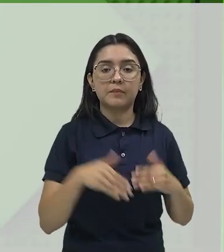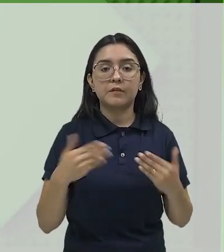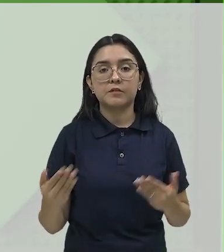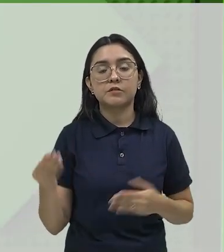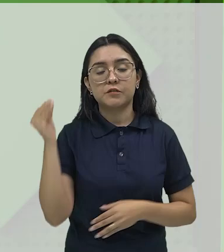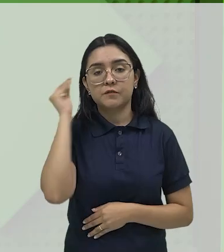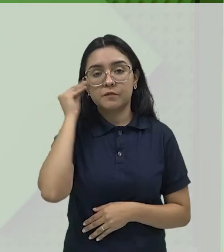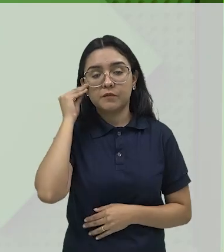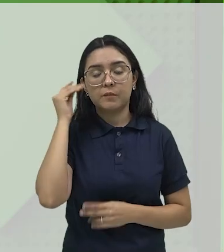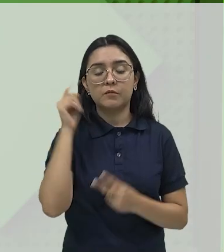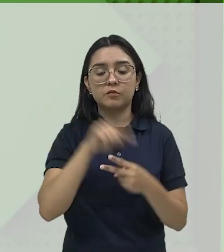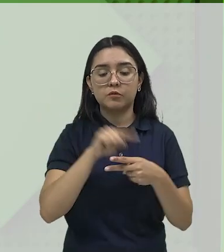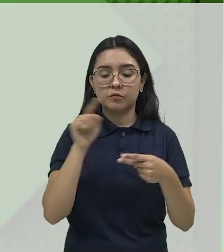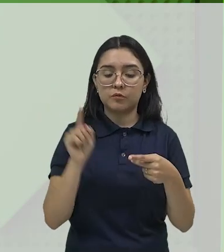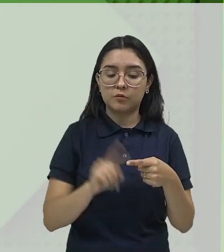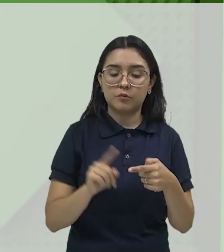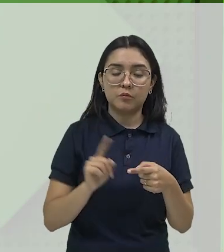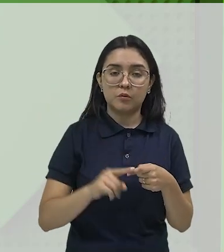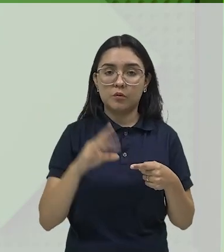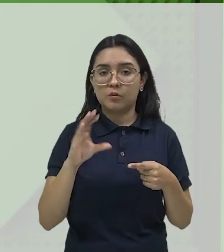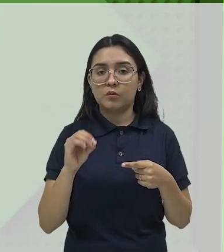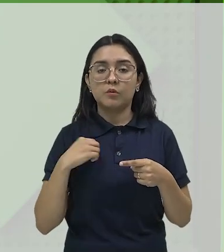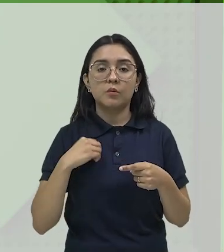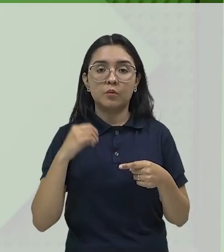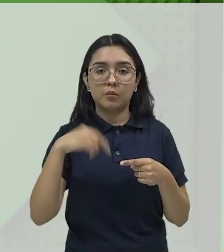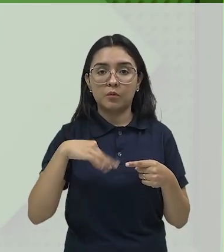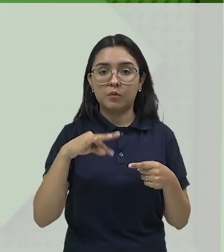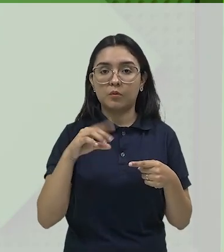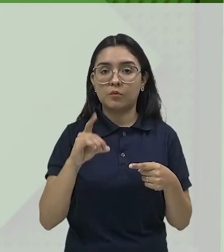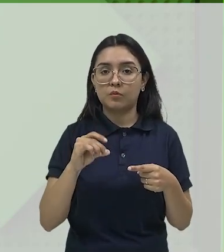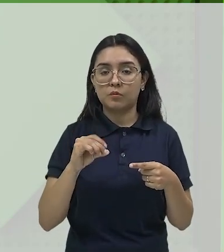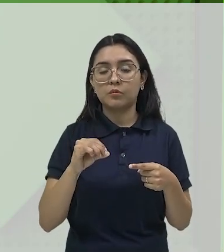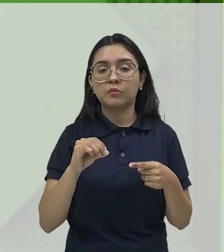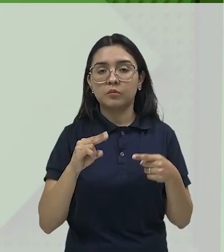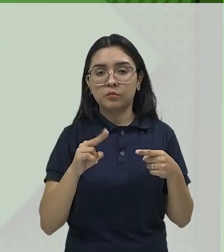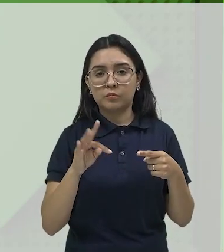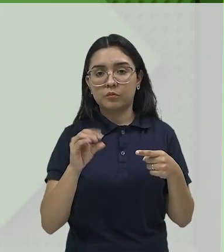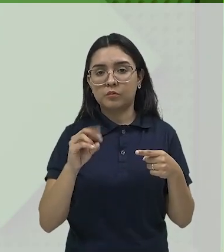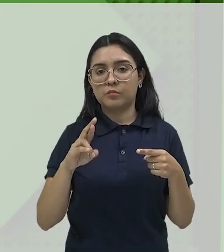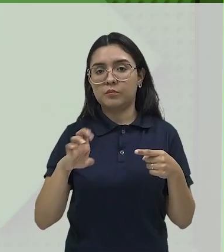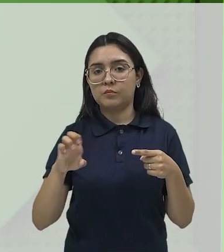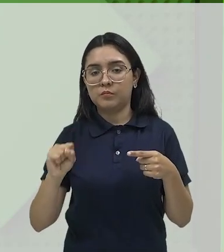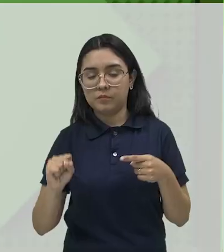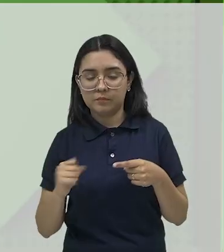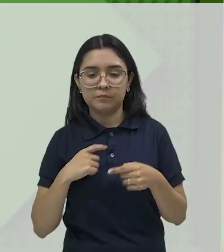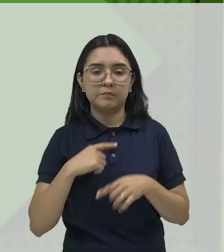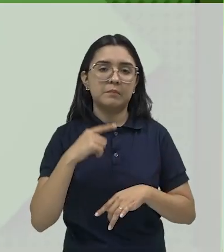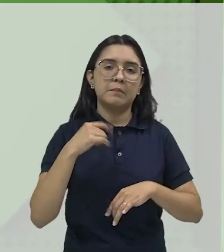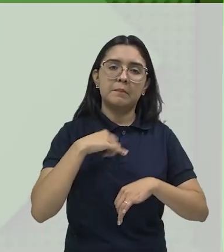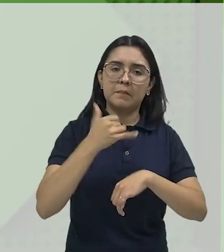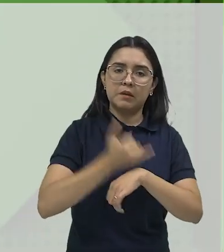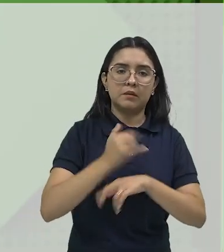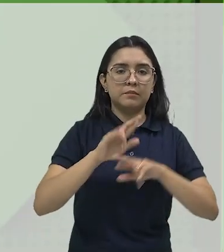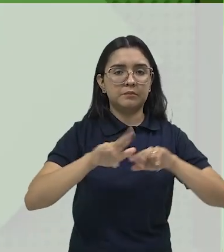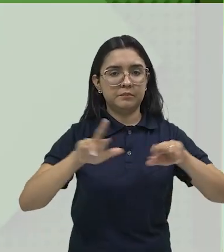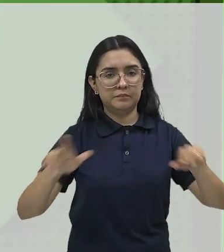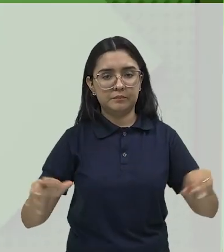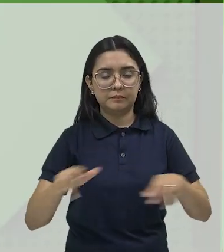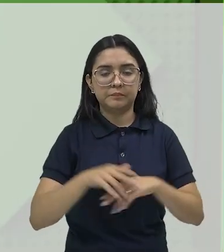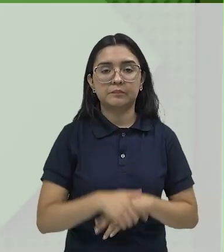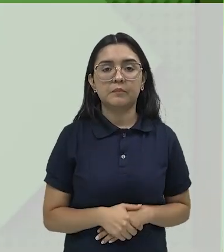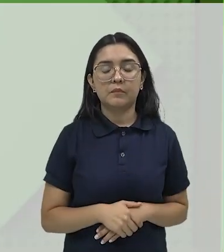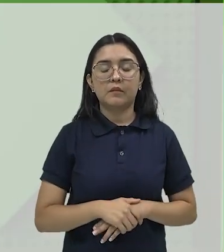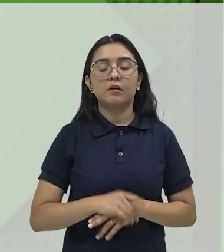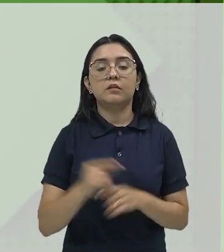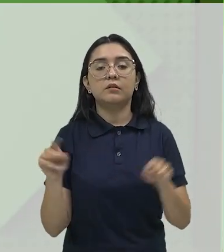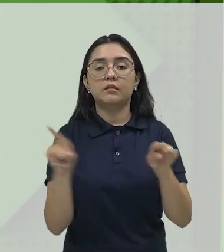os condutores, né? Como metais, ouro, platina, prata, alumínio, são exemplos de